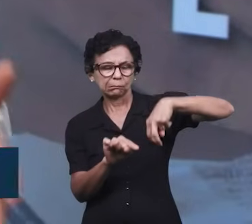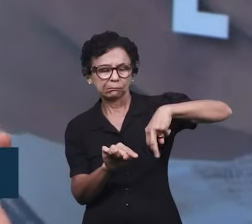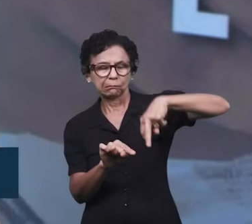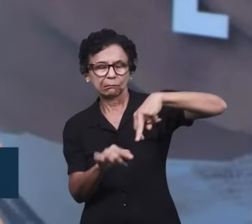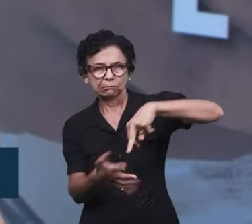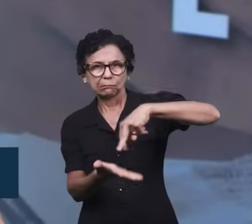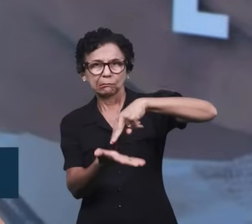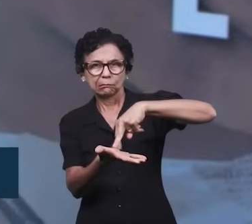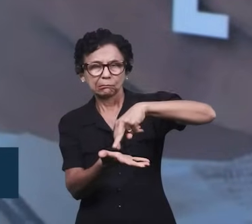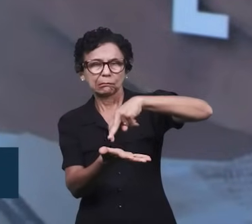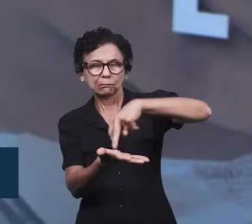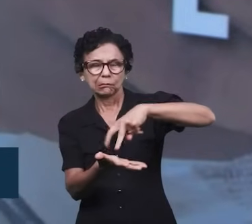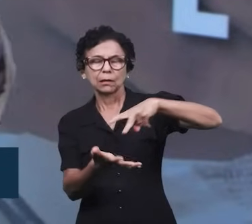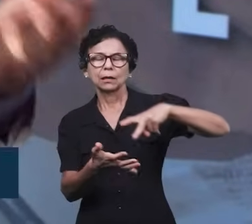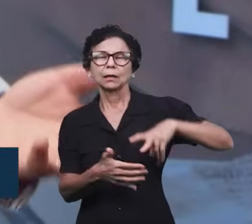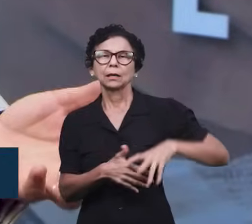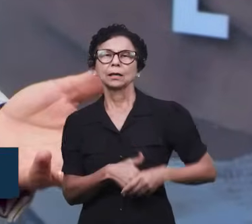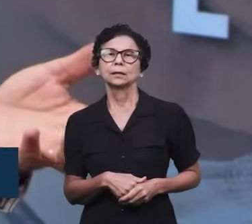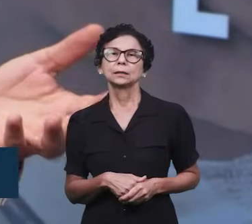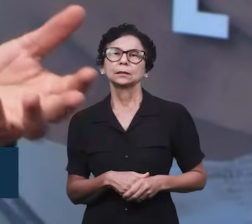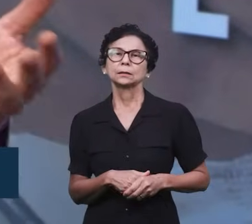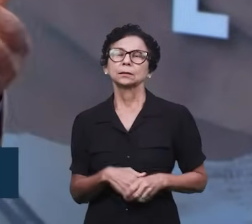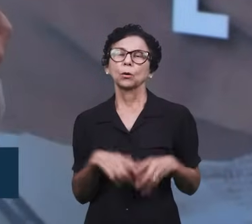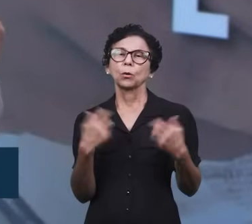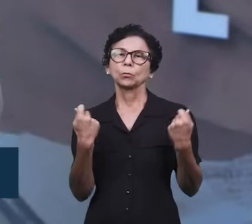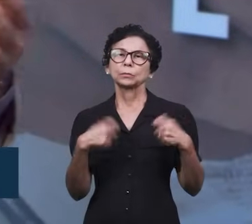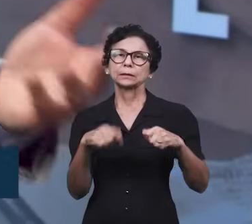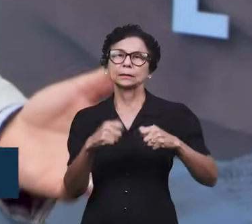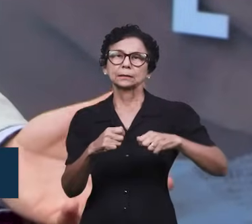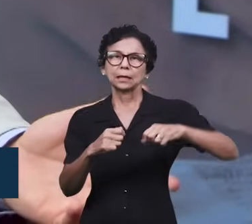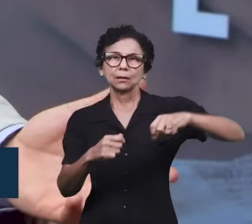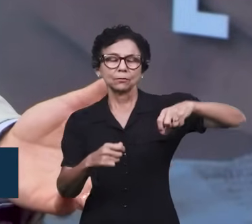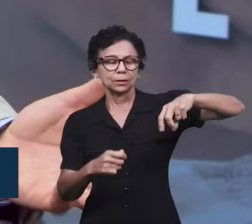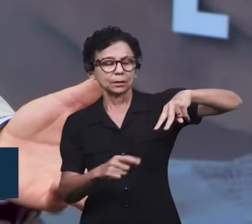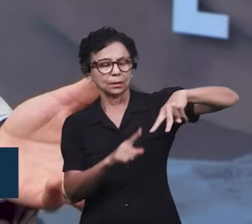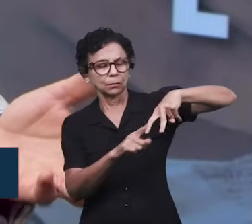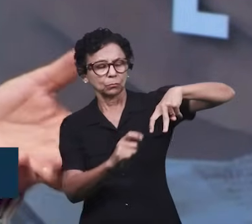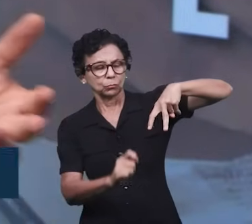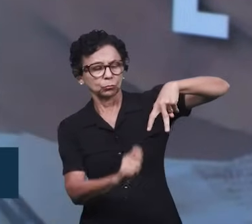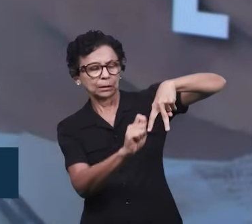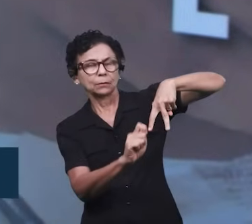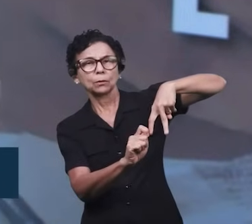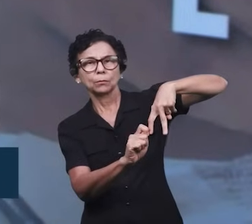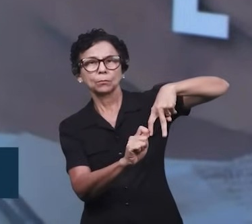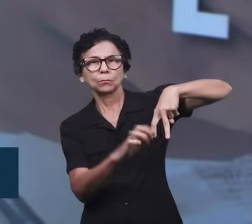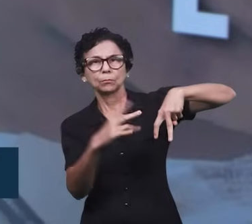uma prótese. Ou, como o Dr. Frechedas chamava, uma órtese. Né?